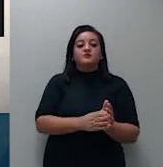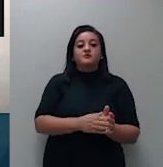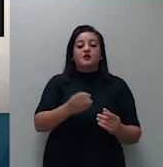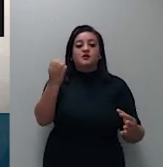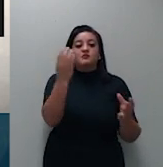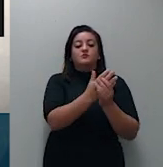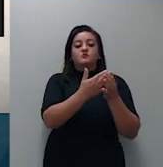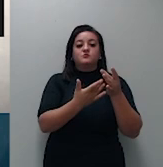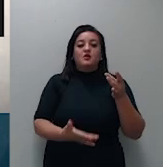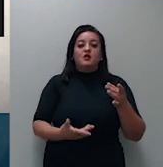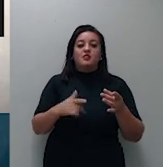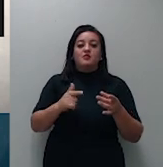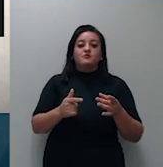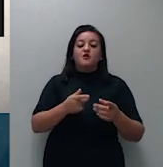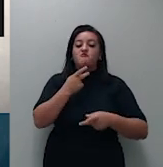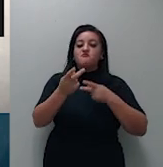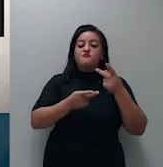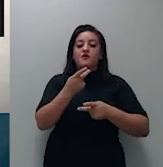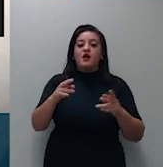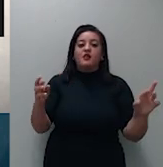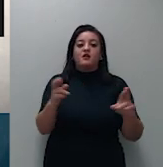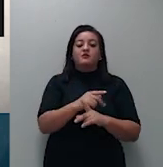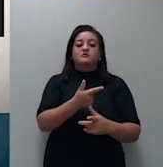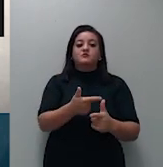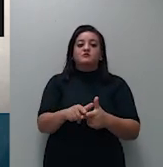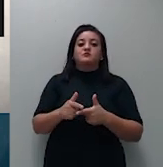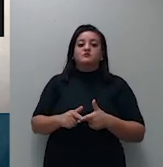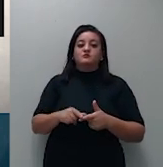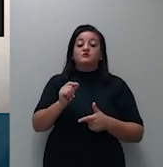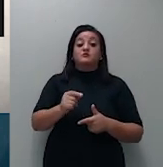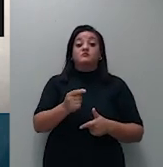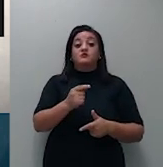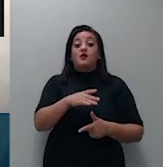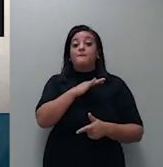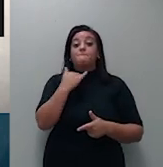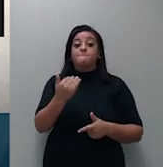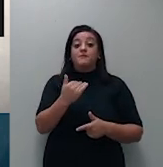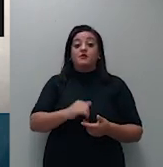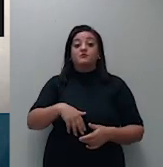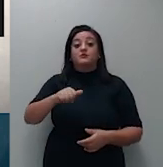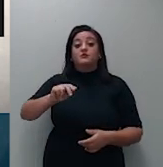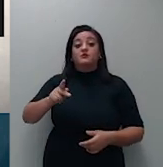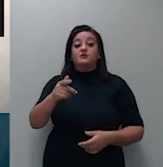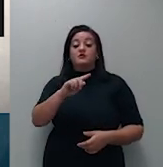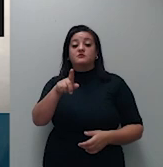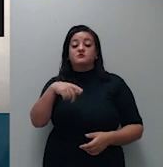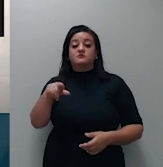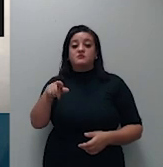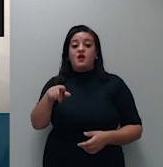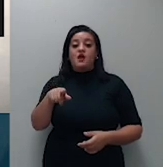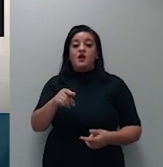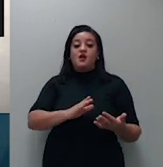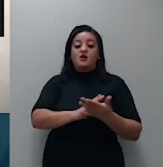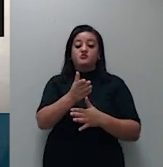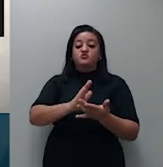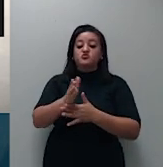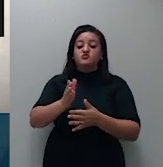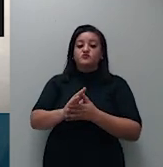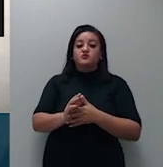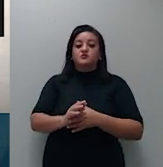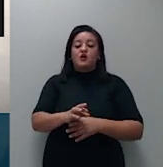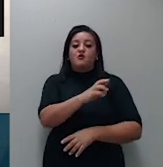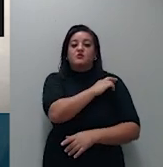de embargos de declaração não se manifestou sobre a circunstância de o falecimento de nhz cuja